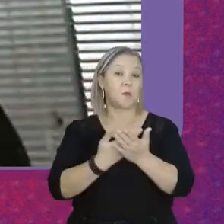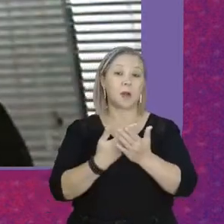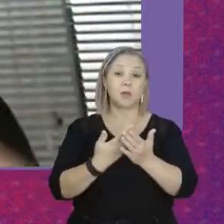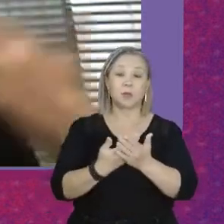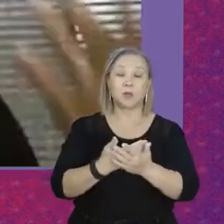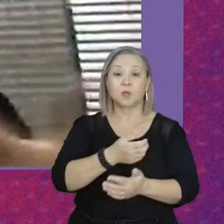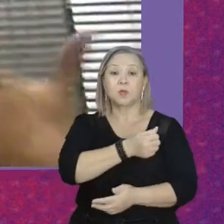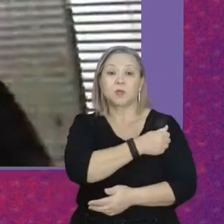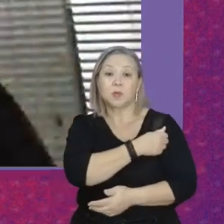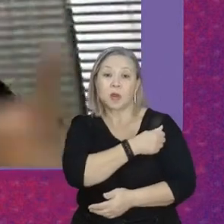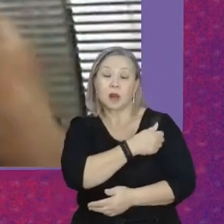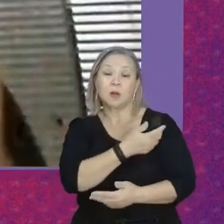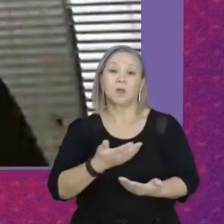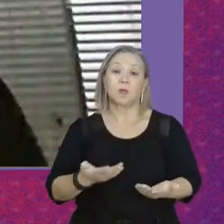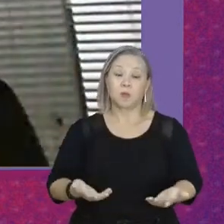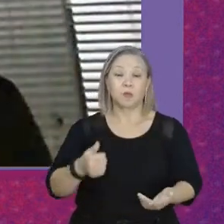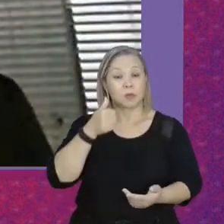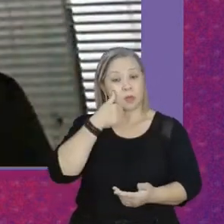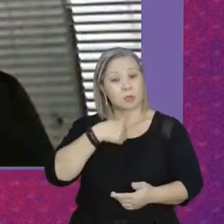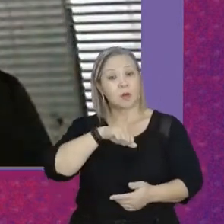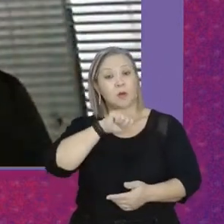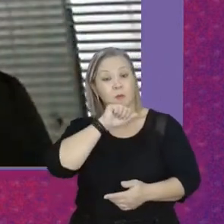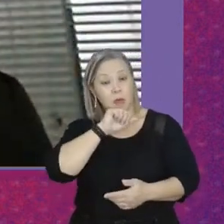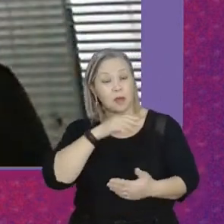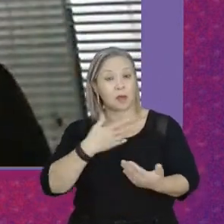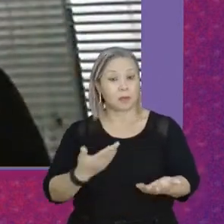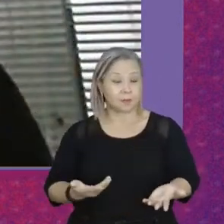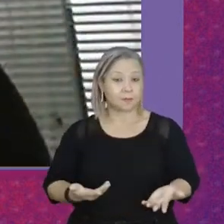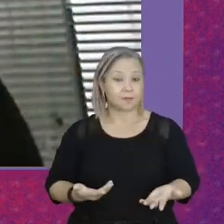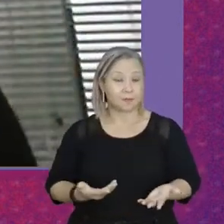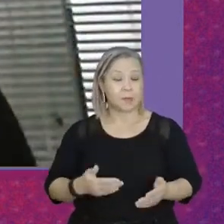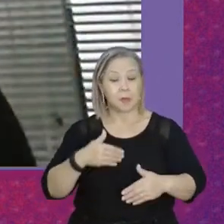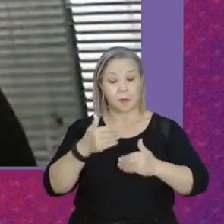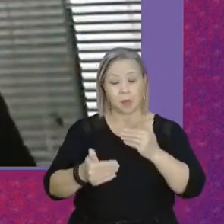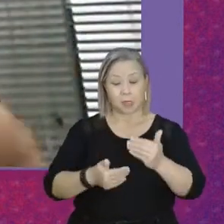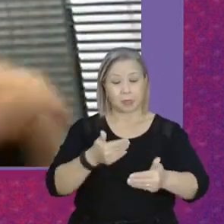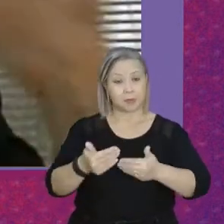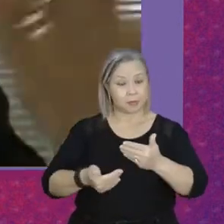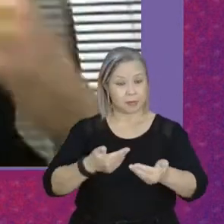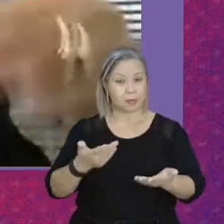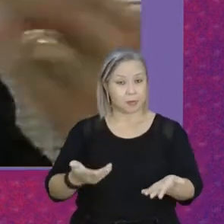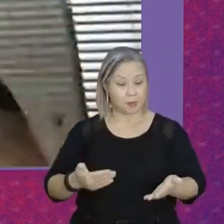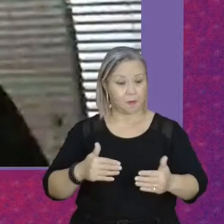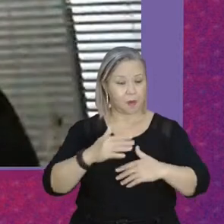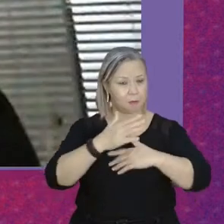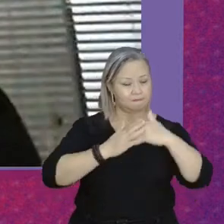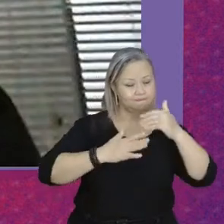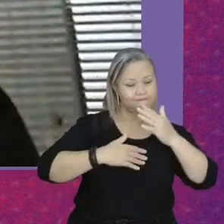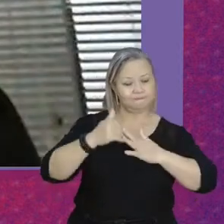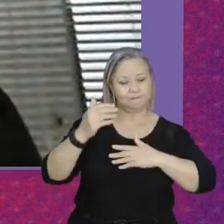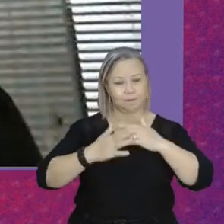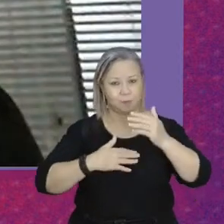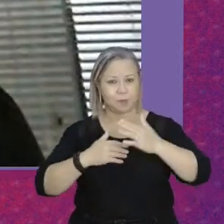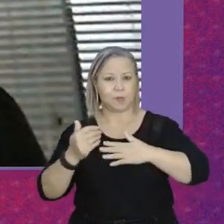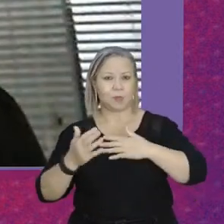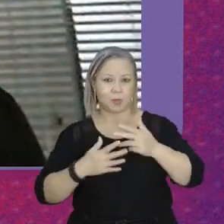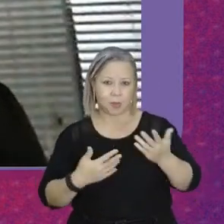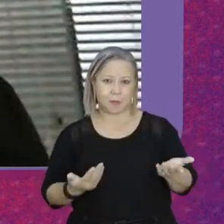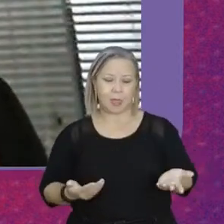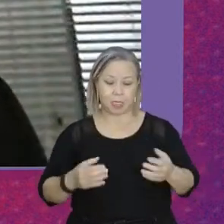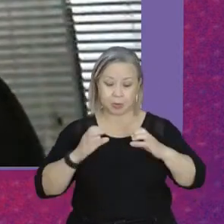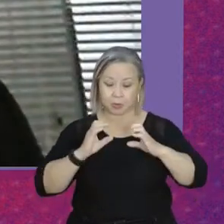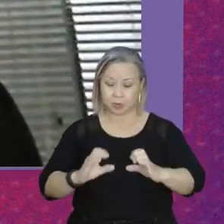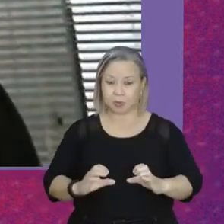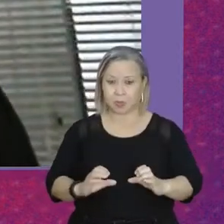são mães também poderem, né, se desenvolver, né, profissionalmente para o exercício da